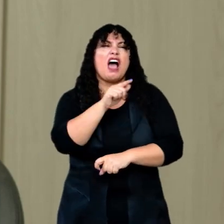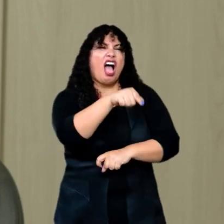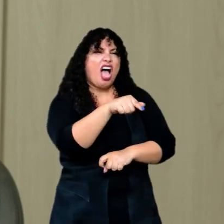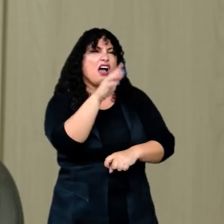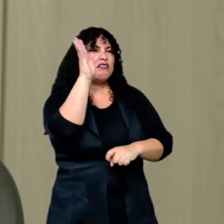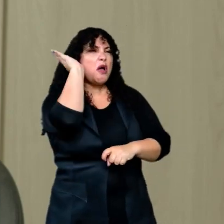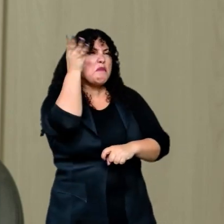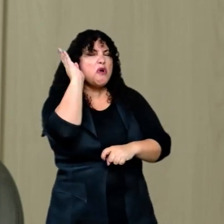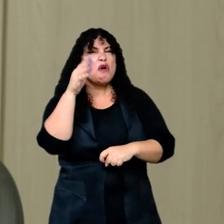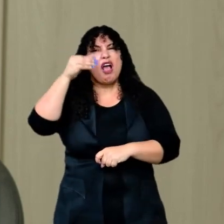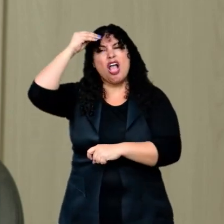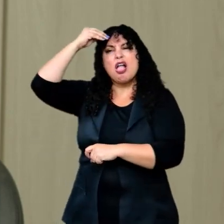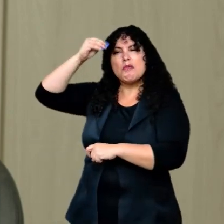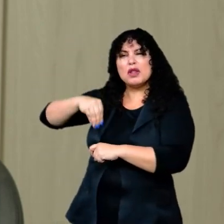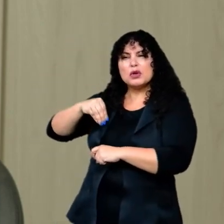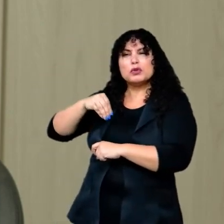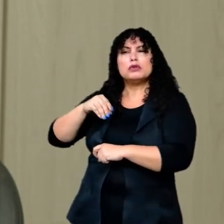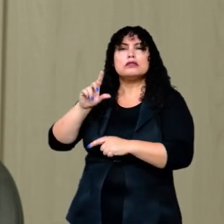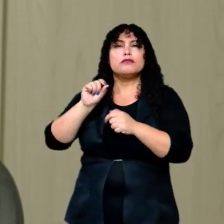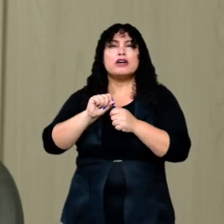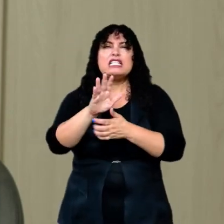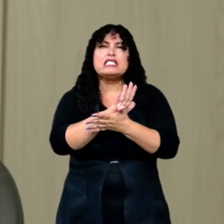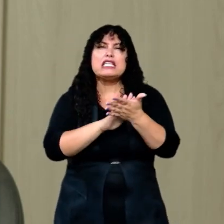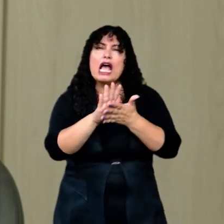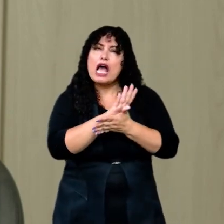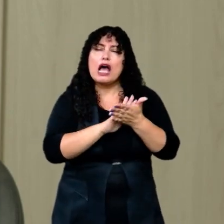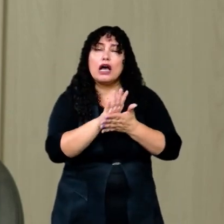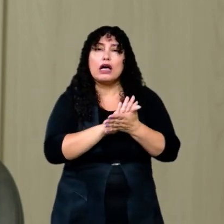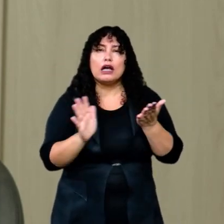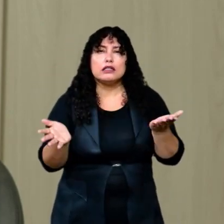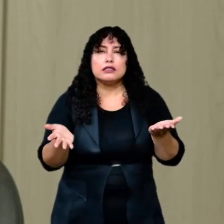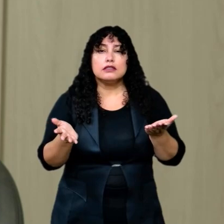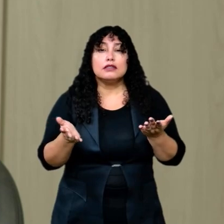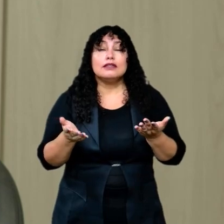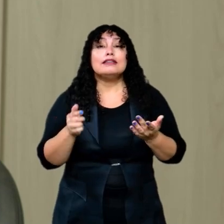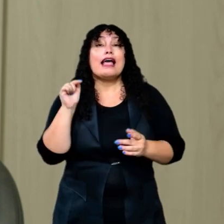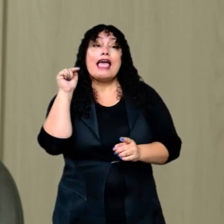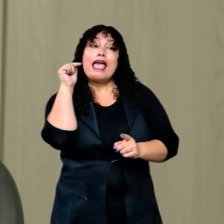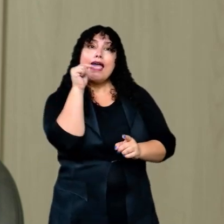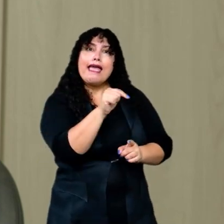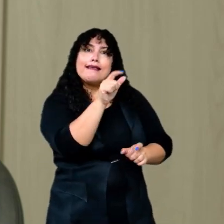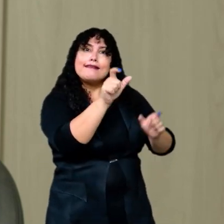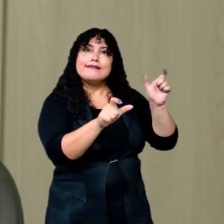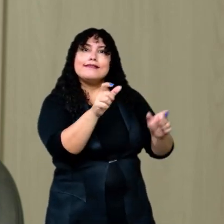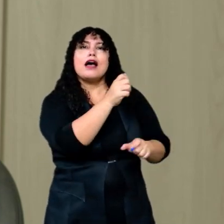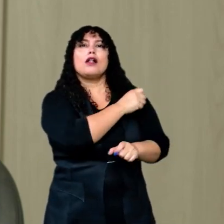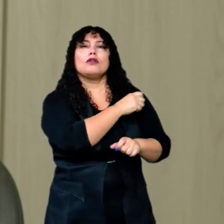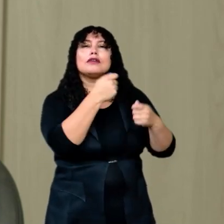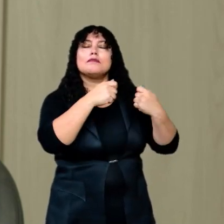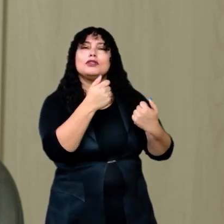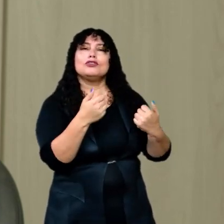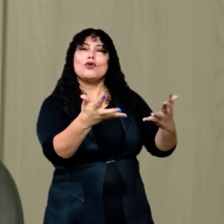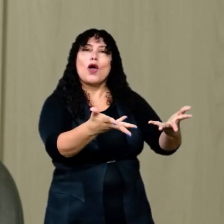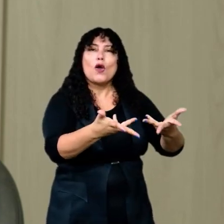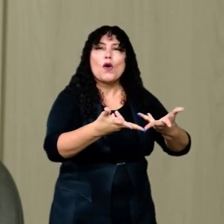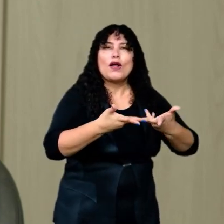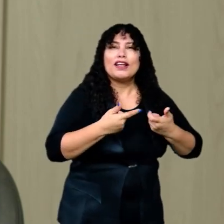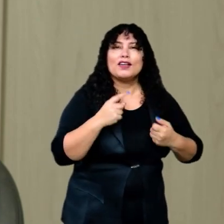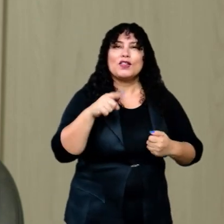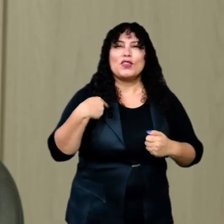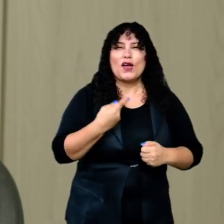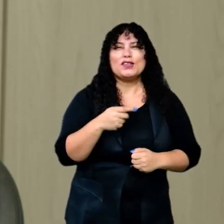burro, você é preguiçoso, você não faz nada. Então, são esses estudantes que precisam do nosso acolhimento, né? Nós,